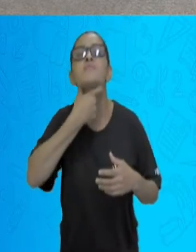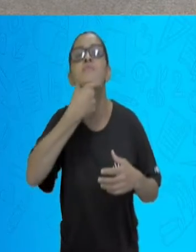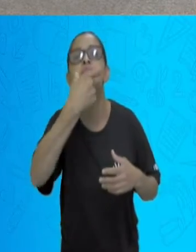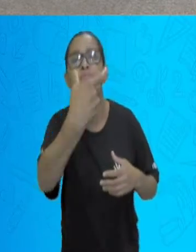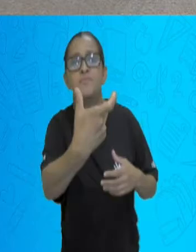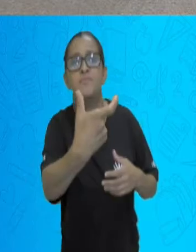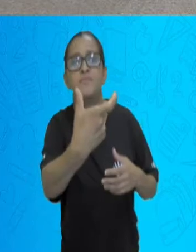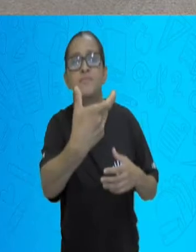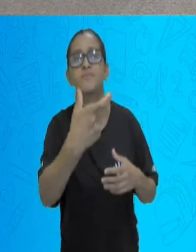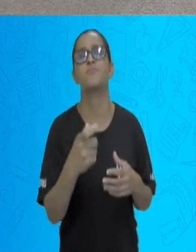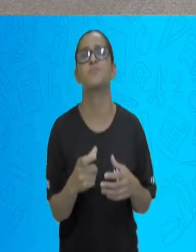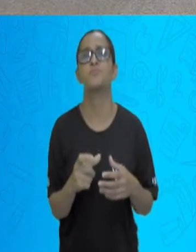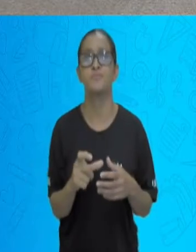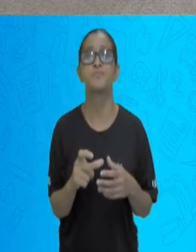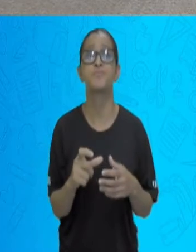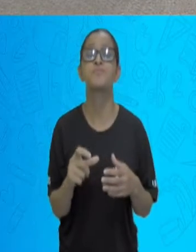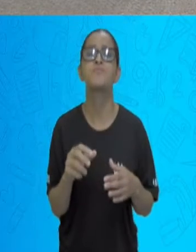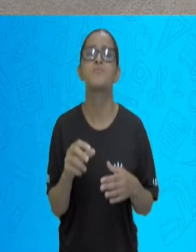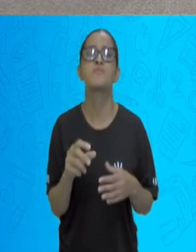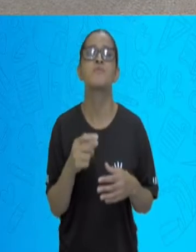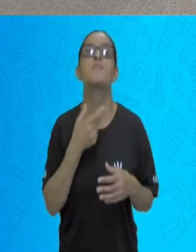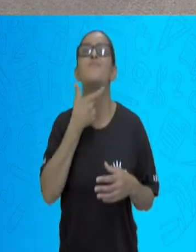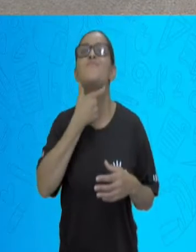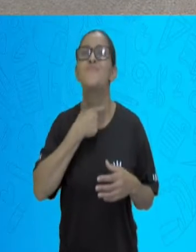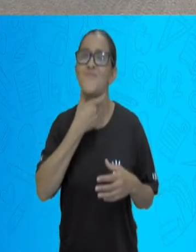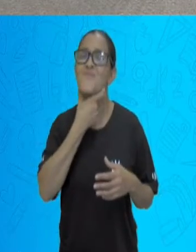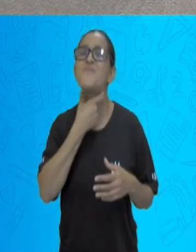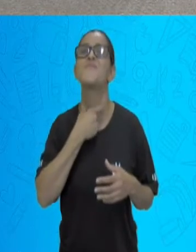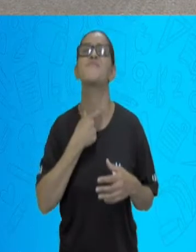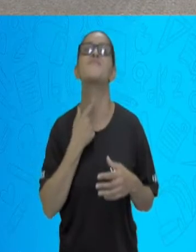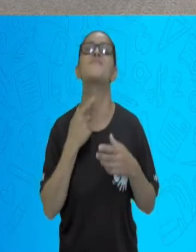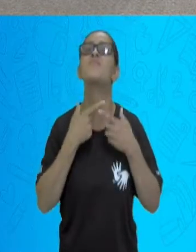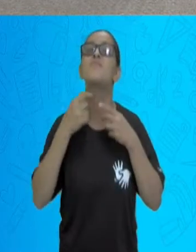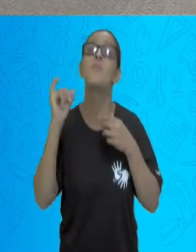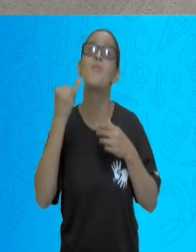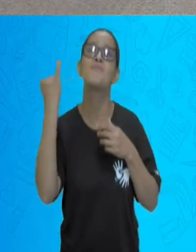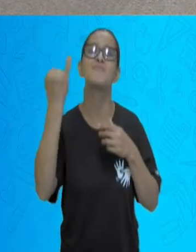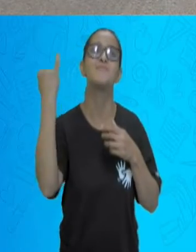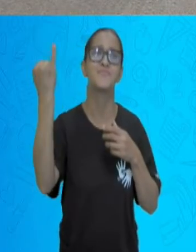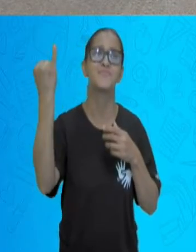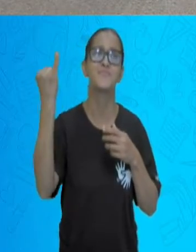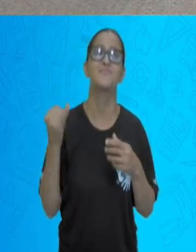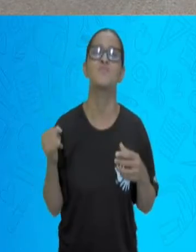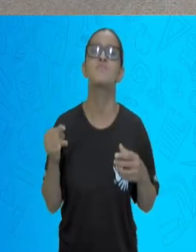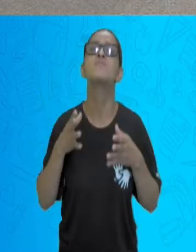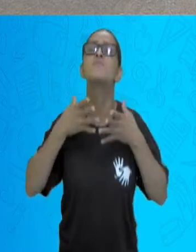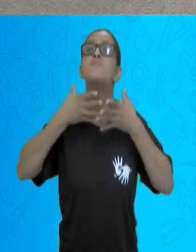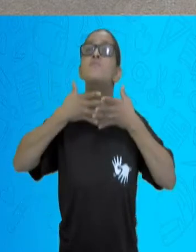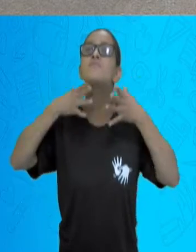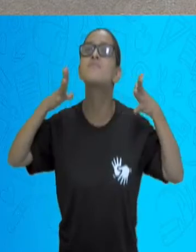ele sai de maneira nítida? Por causa dessas pregas. São elas que fazem a